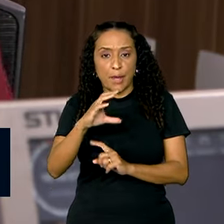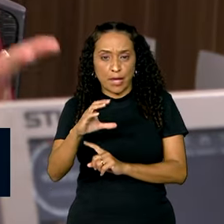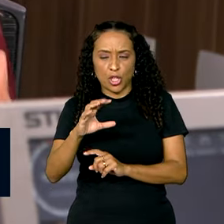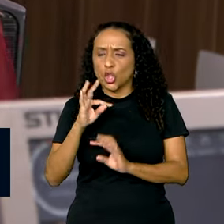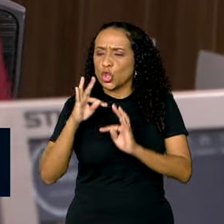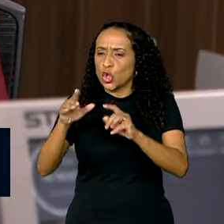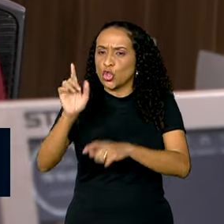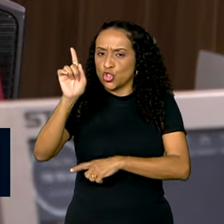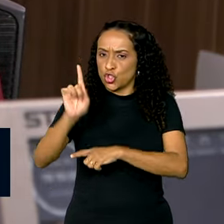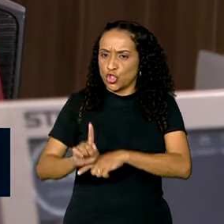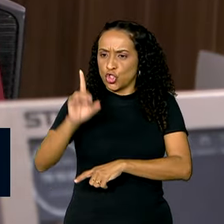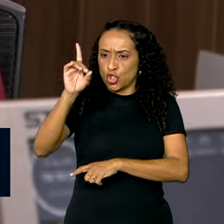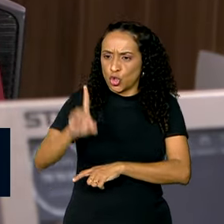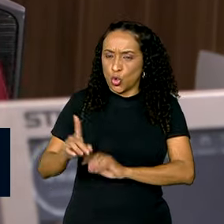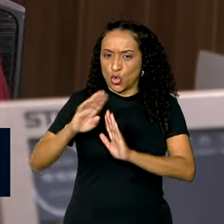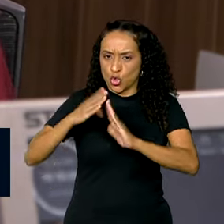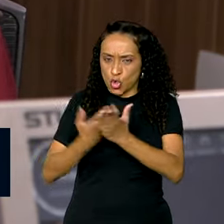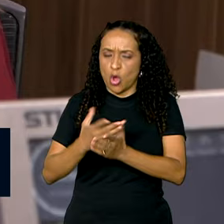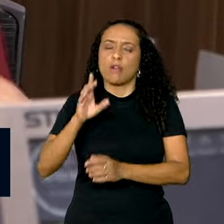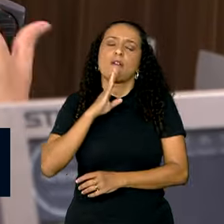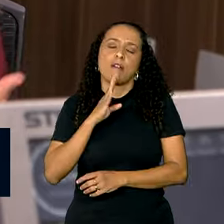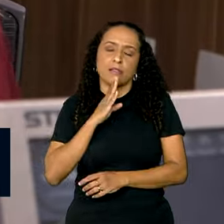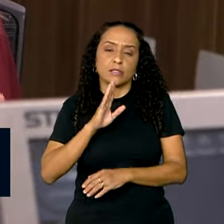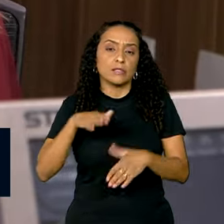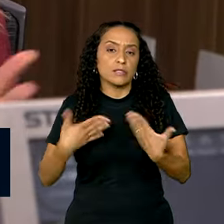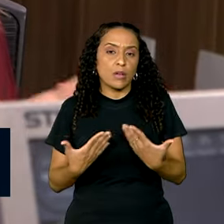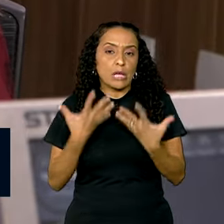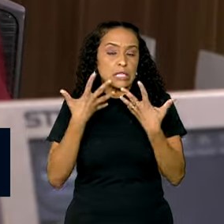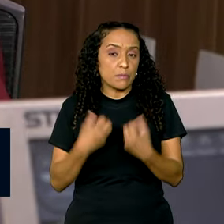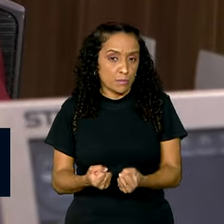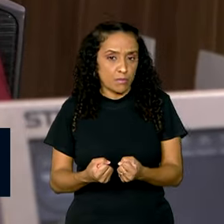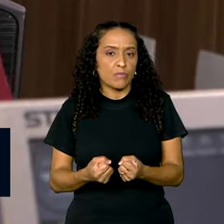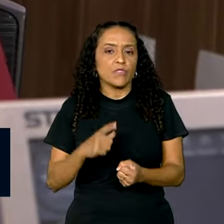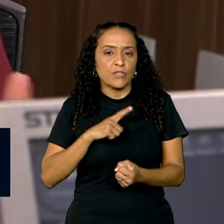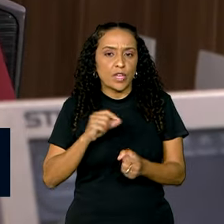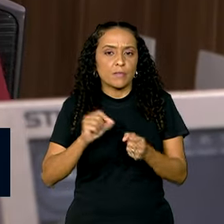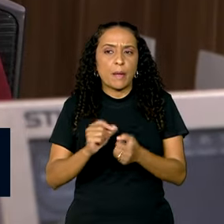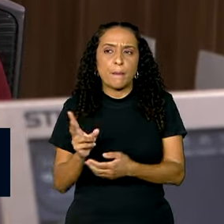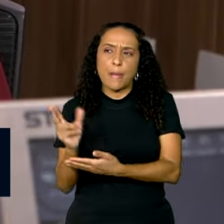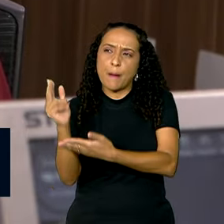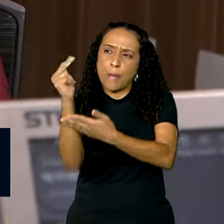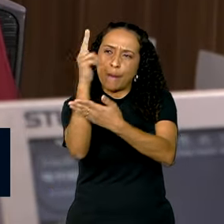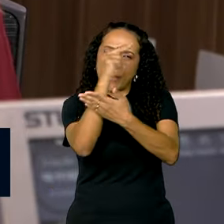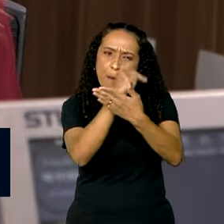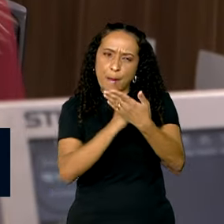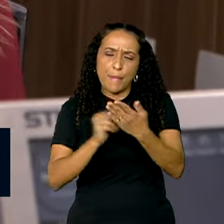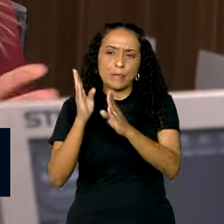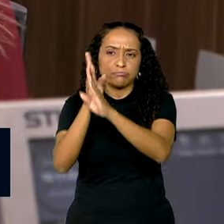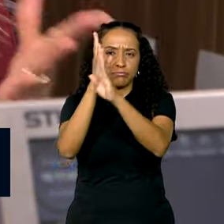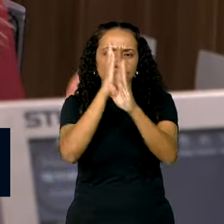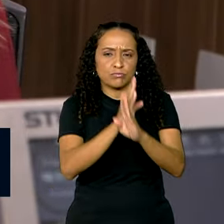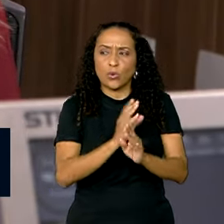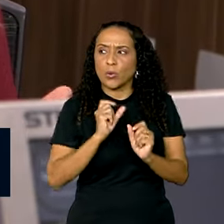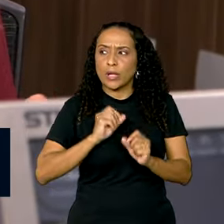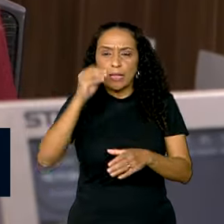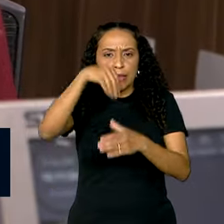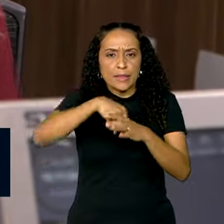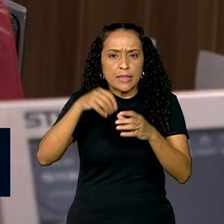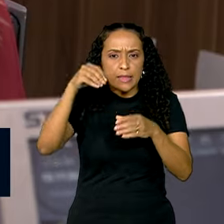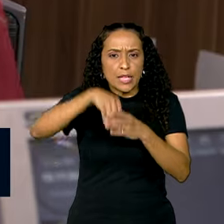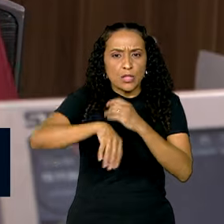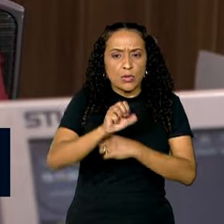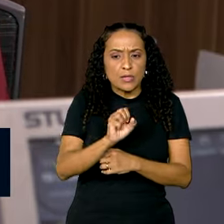público ele conhece esse esse sistema e quando Assumimos né Realmente fizemos um apeo Geral do que estava previsto no